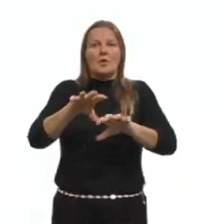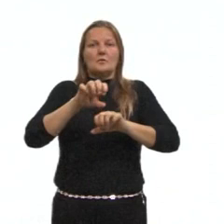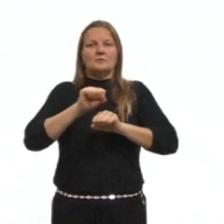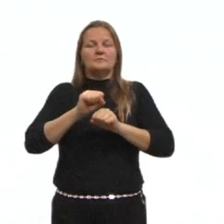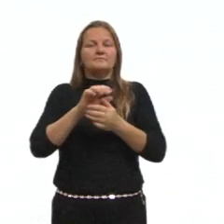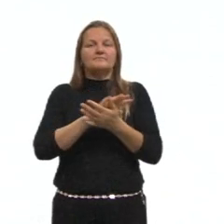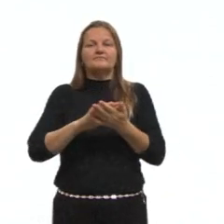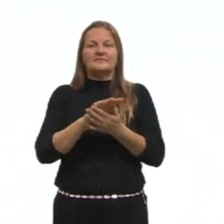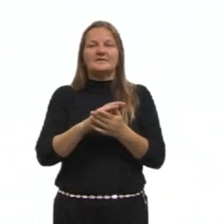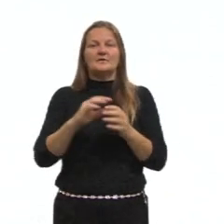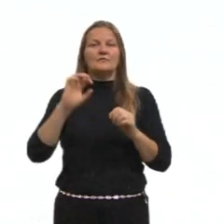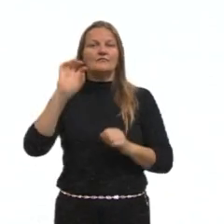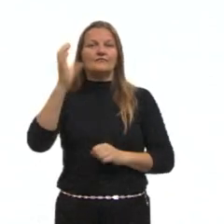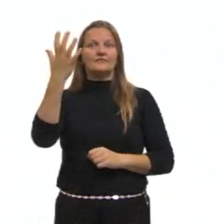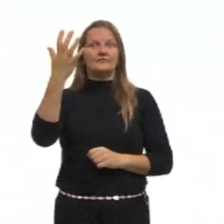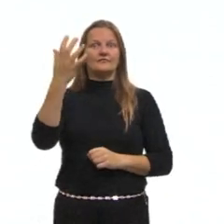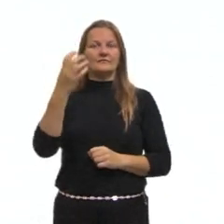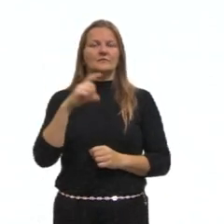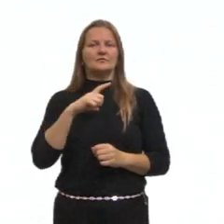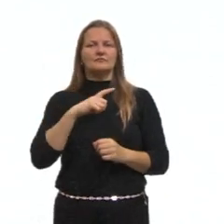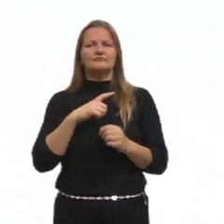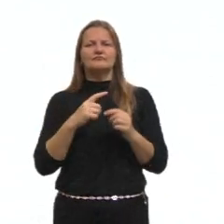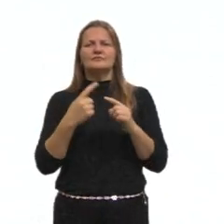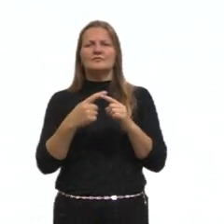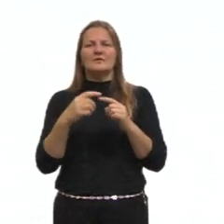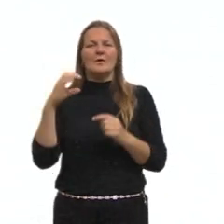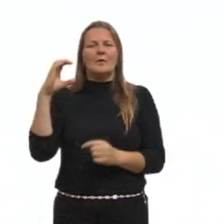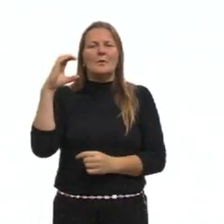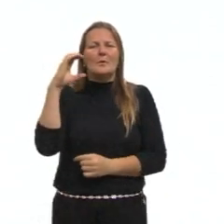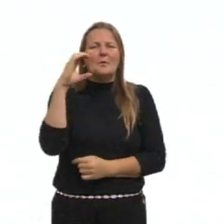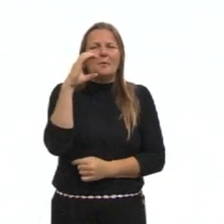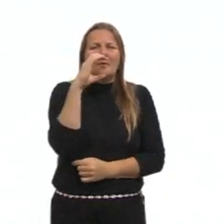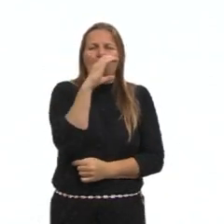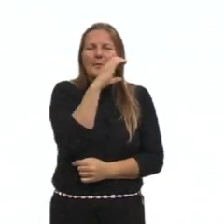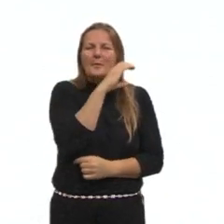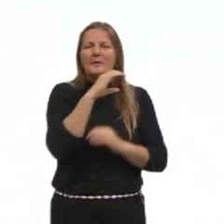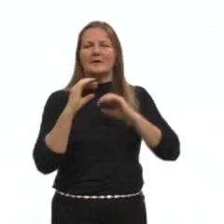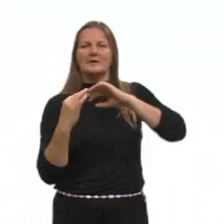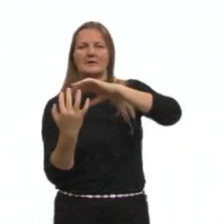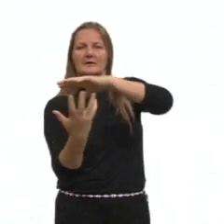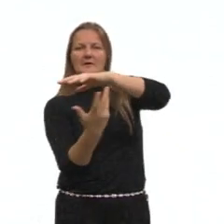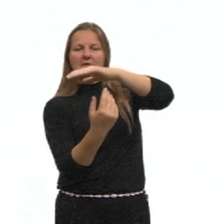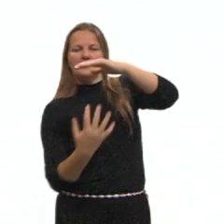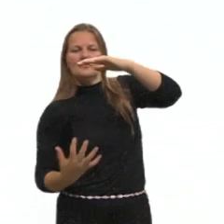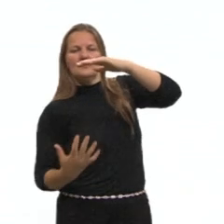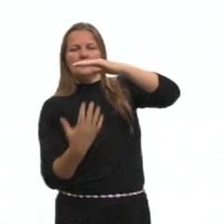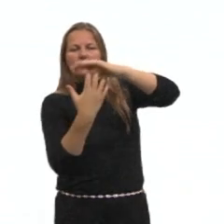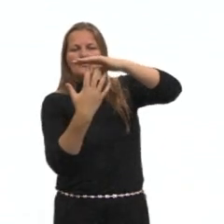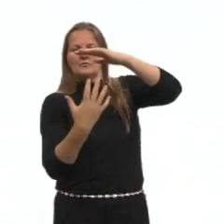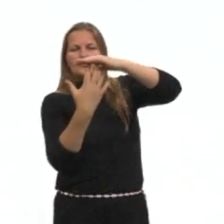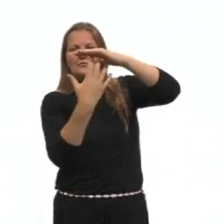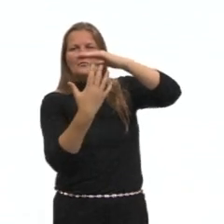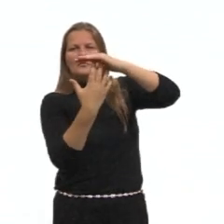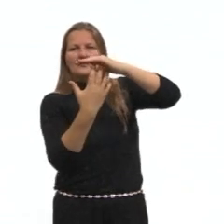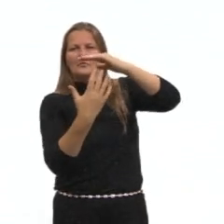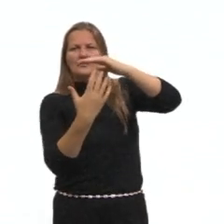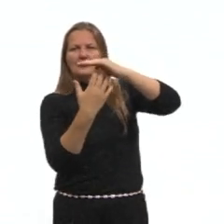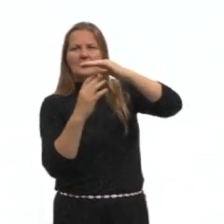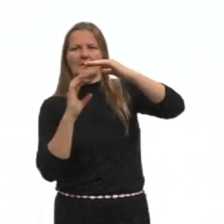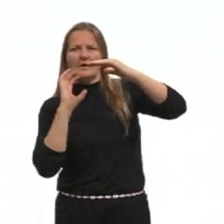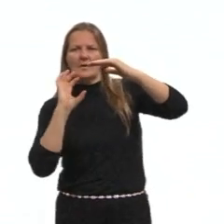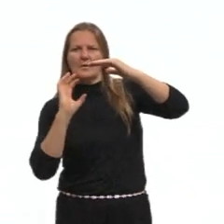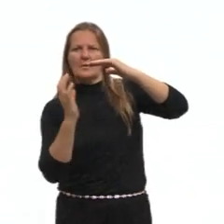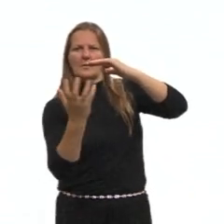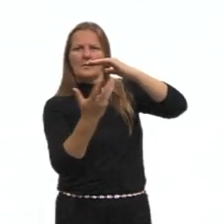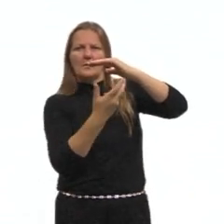E esse fenômeno intensifica o aquecimento global porque o efeito estufa a gente fala de efeito estufa efeito estufa efeito estufa é um